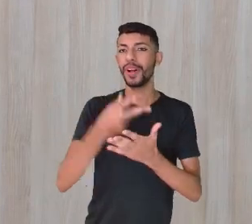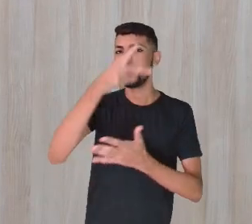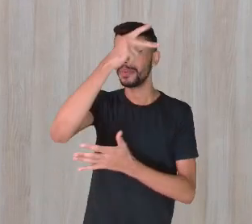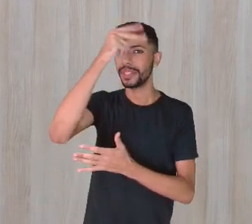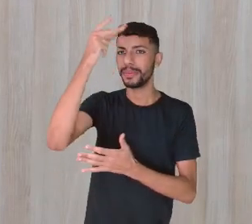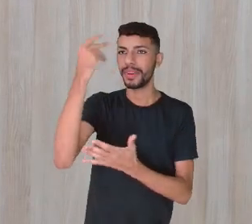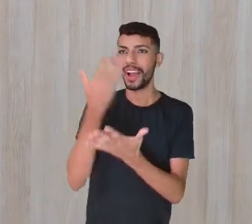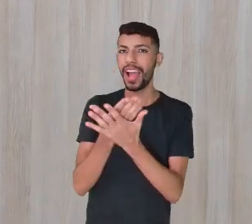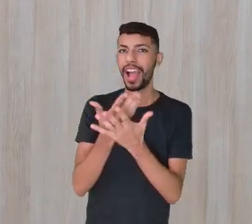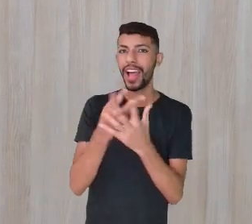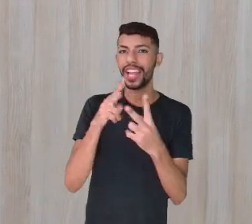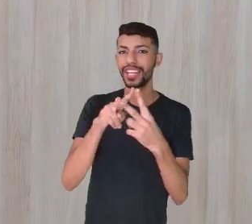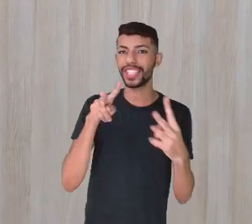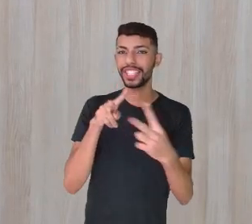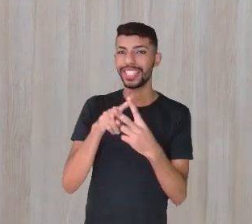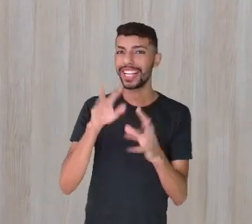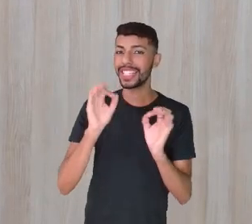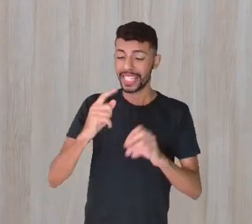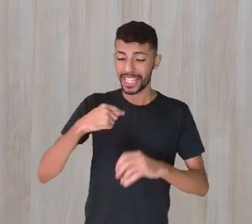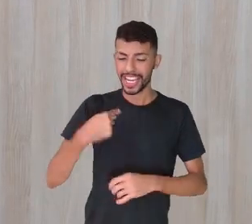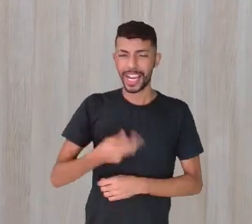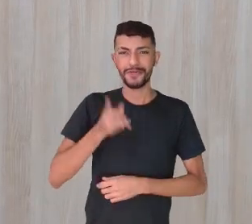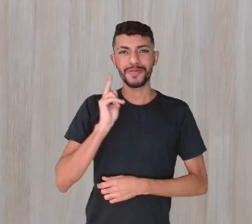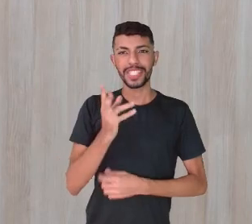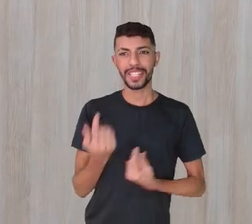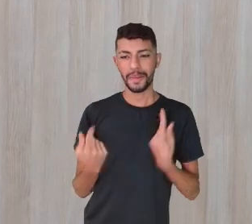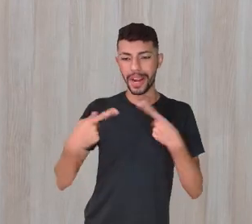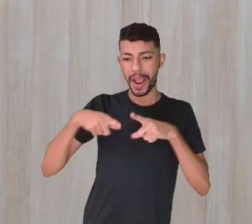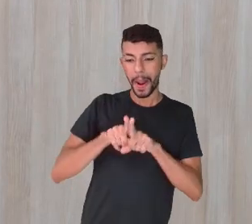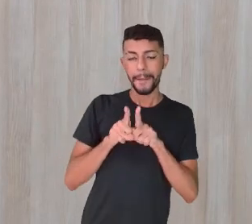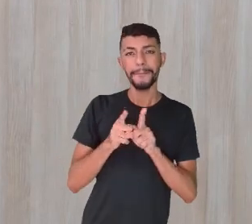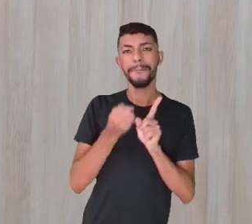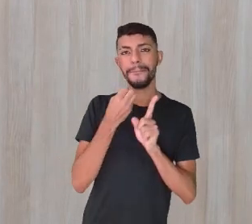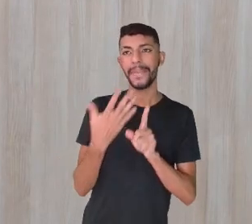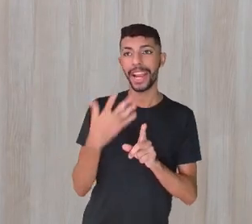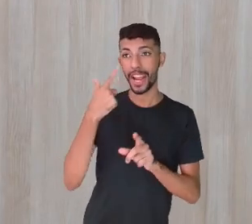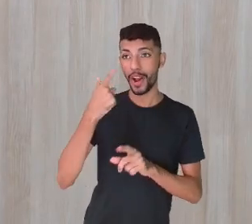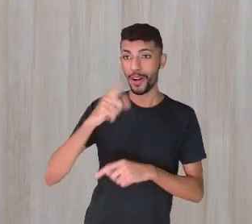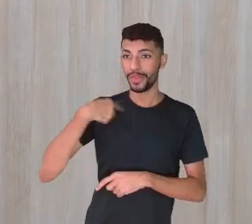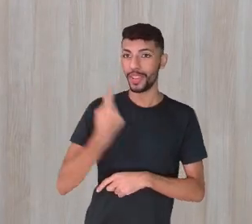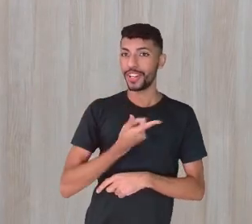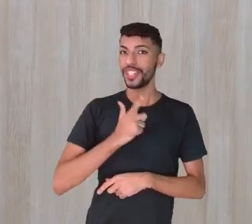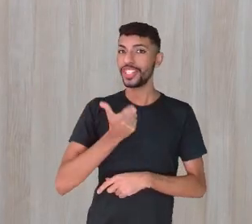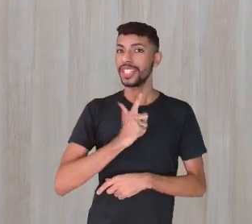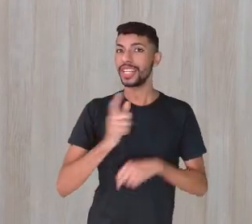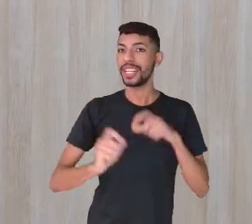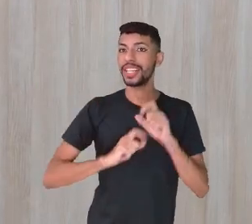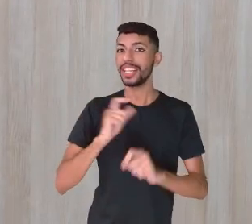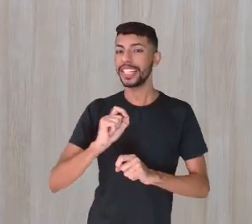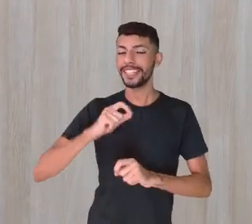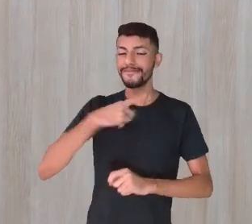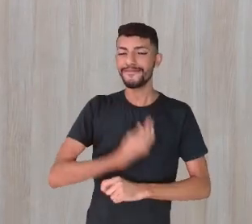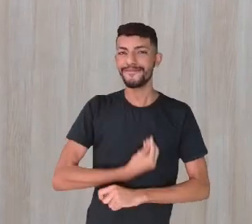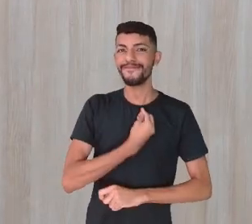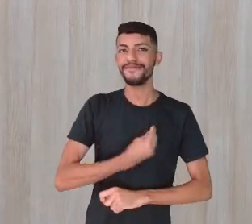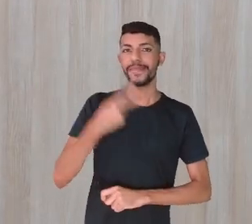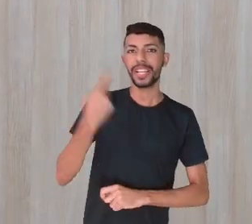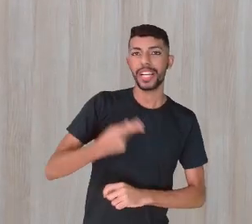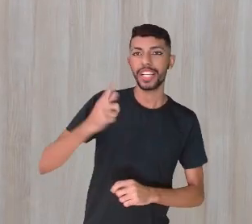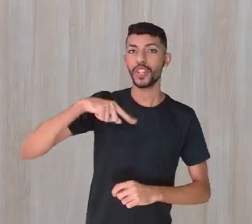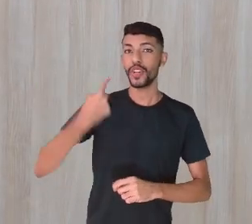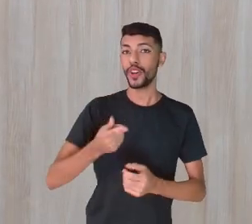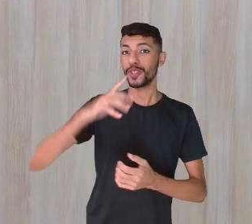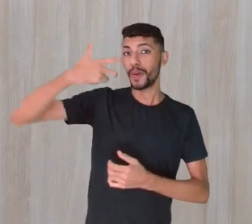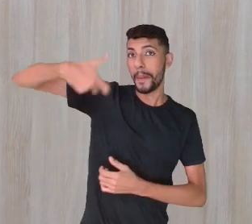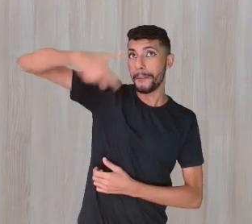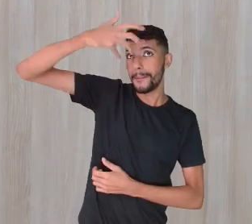sempre ando muito bem acompanhada, certo? A gente está contando aqui com a presença do queridíssimo